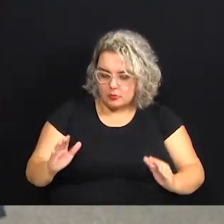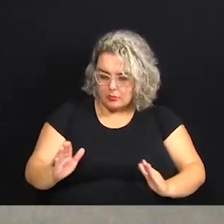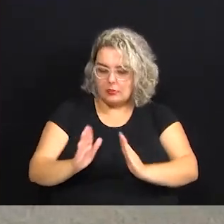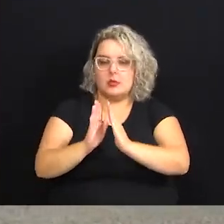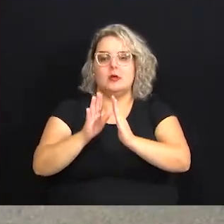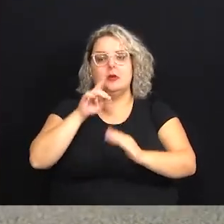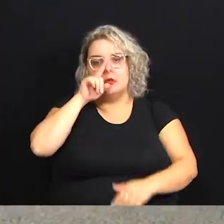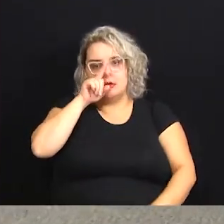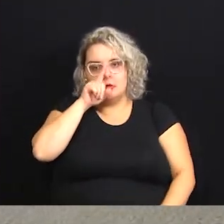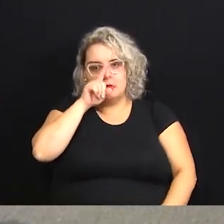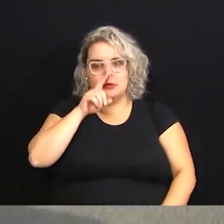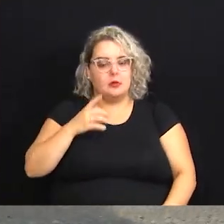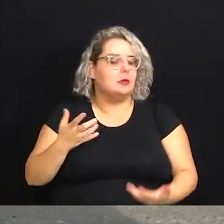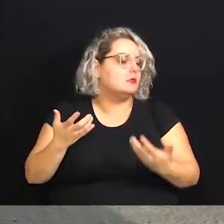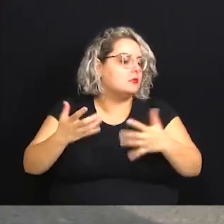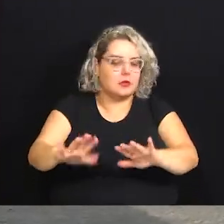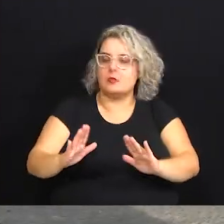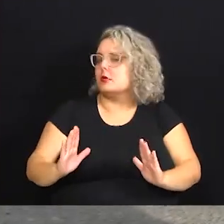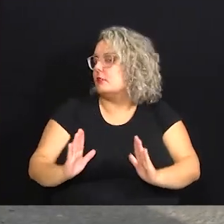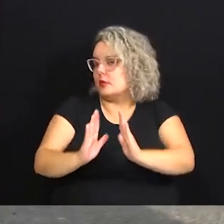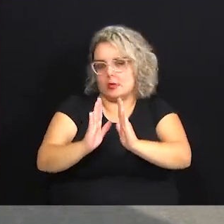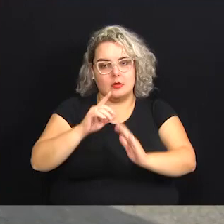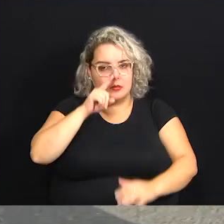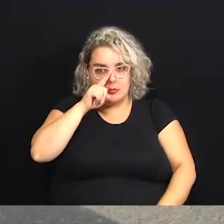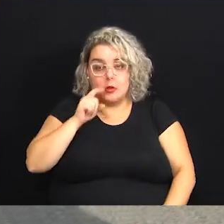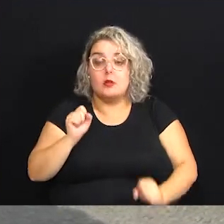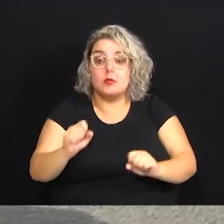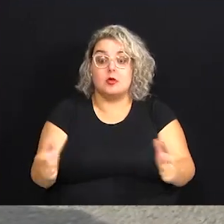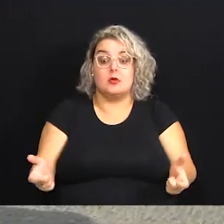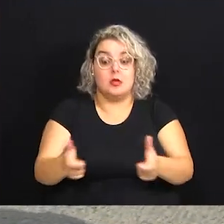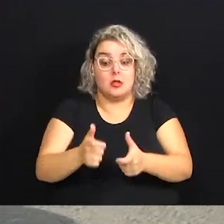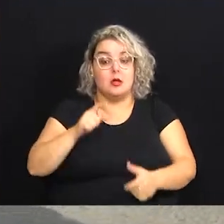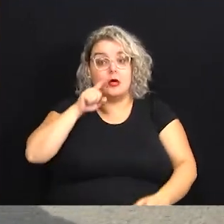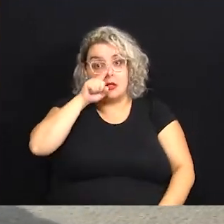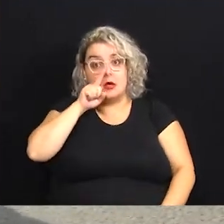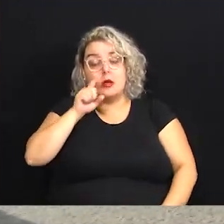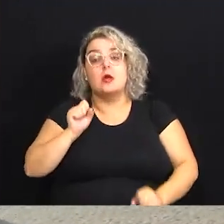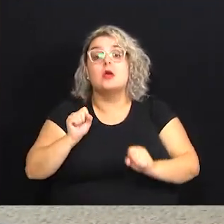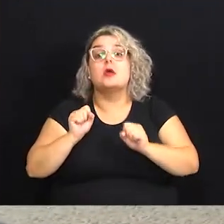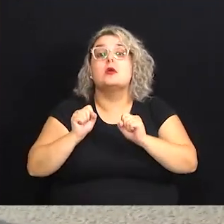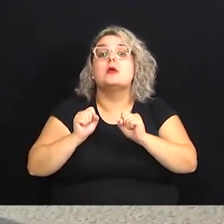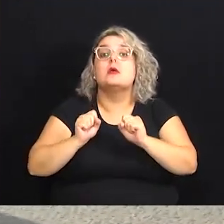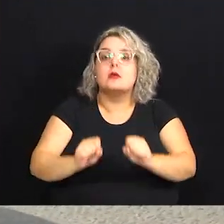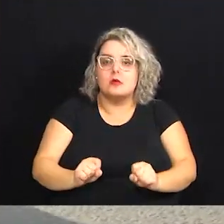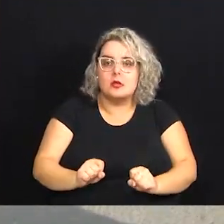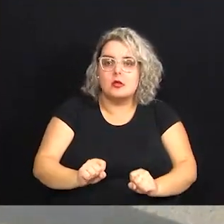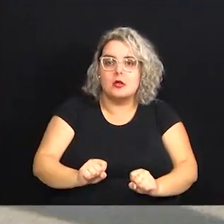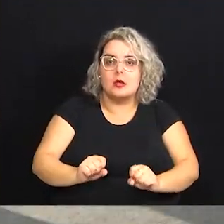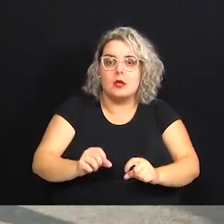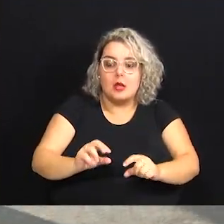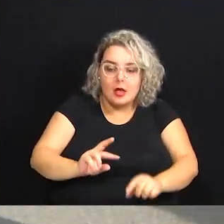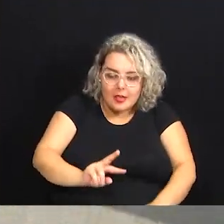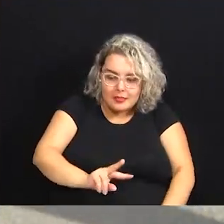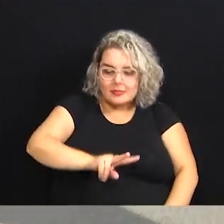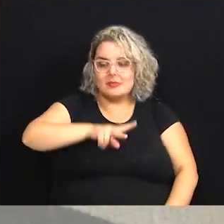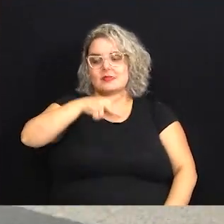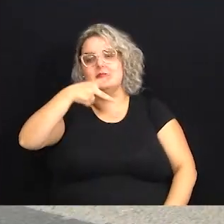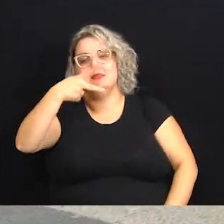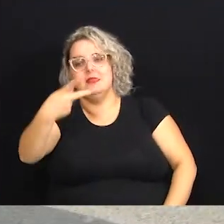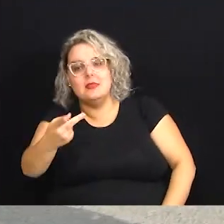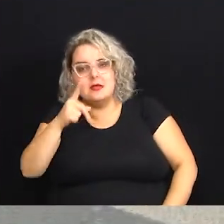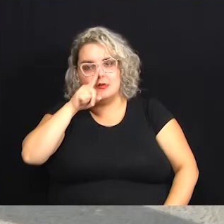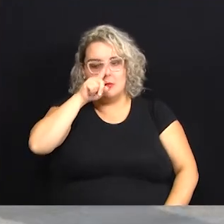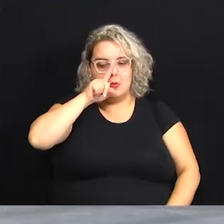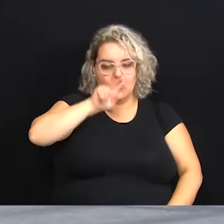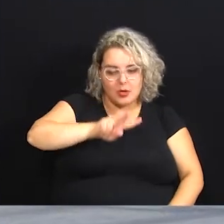enfrentar o risco, eu posso não querer enfrentar o risco, eu posso reduzir o risco e eu posso transferir o risco. E